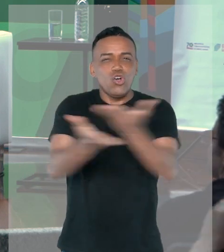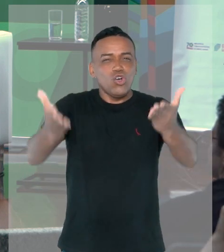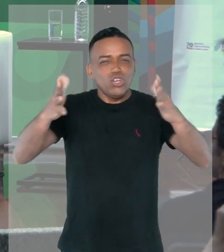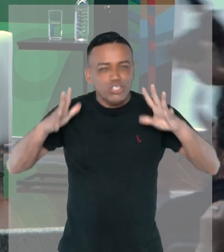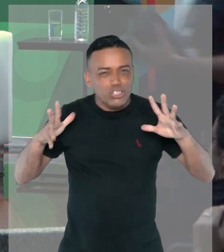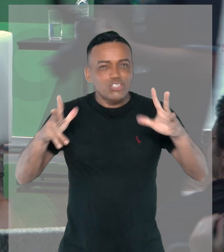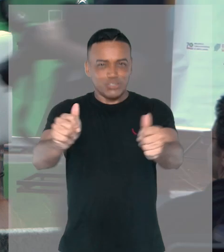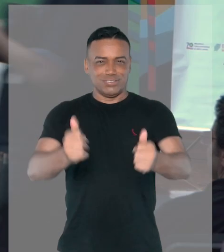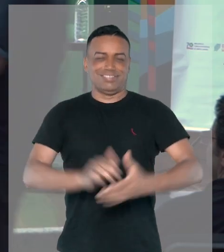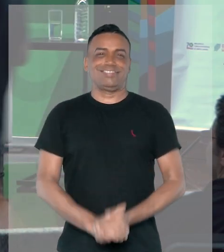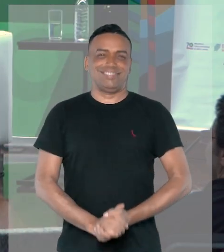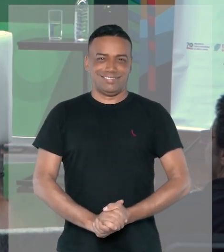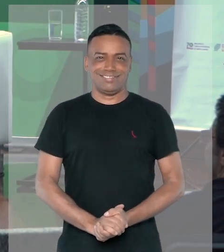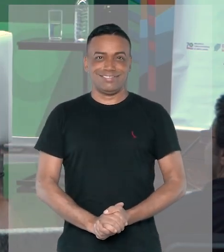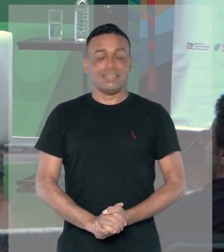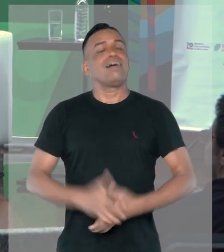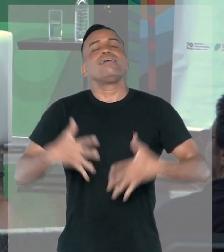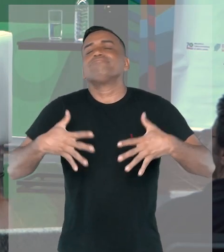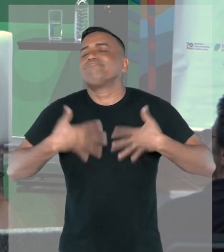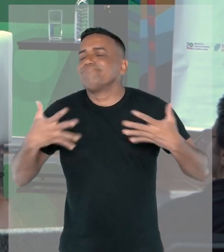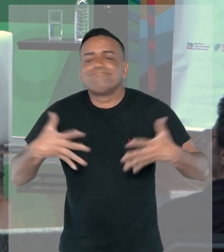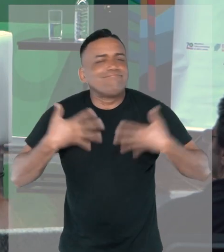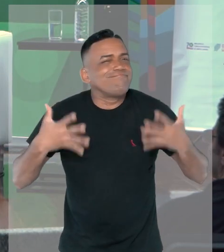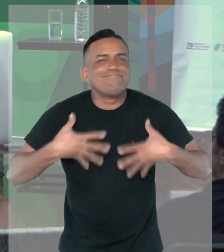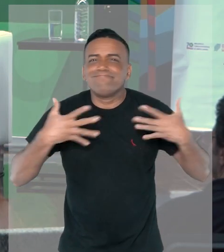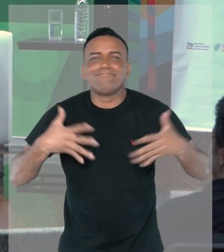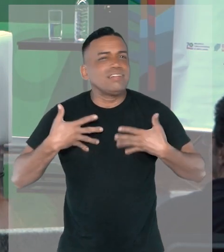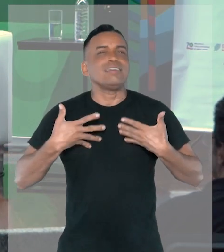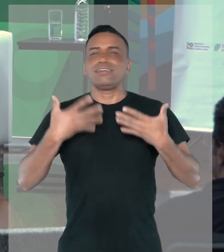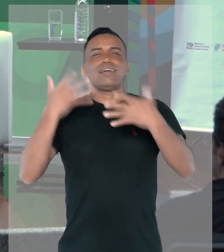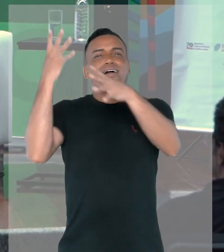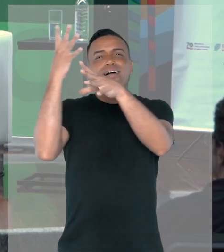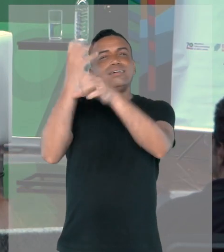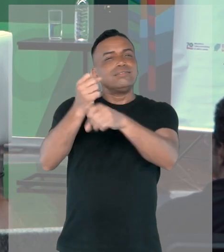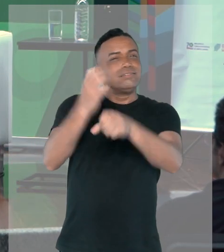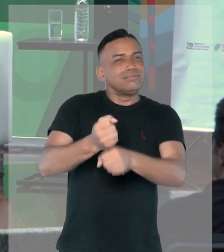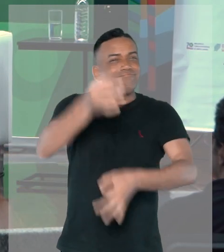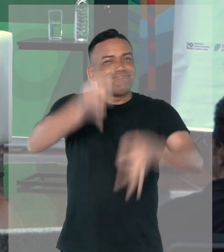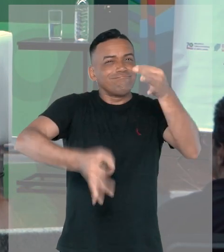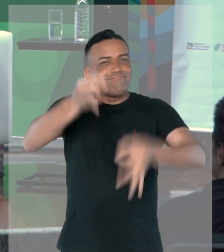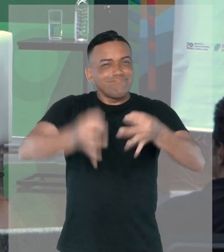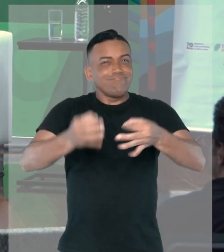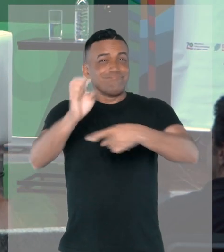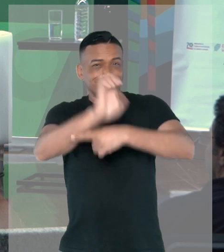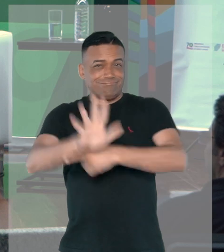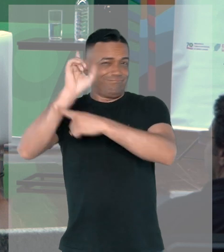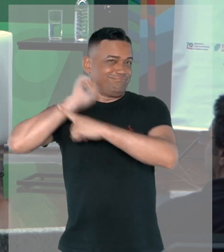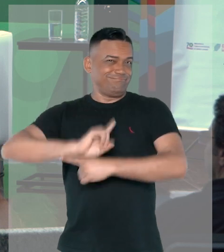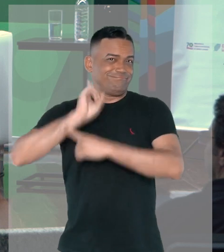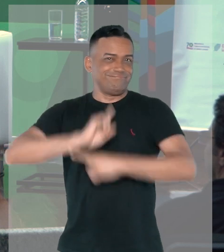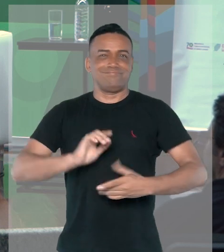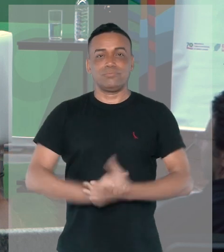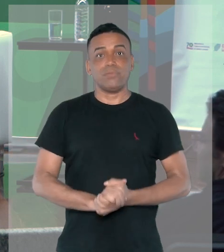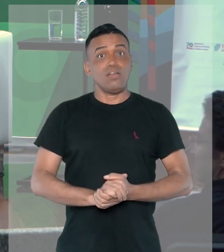púlpito. Boa noite. É com alegria que o Tribunal de Contas de Minas Gerais,